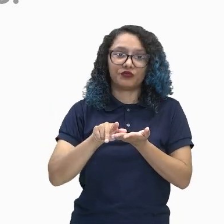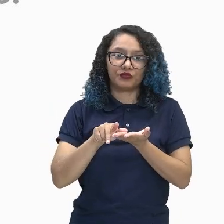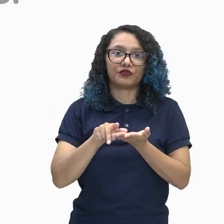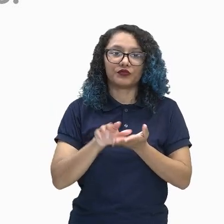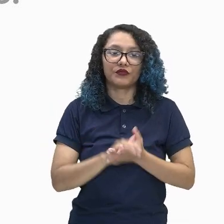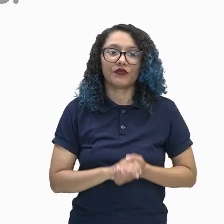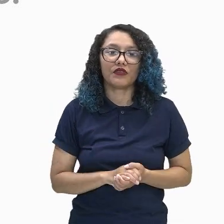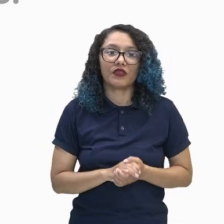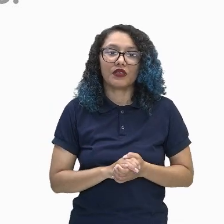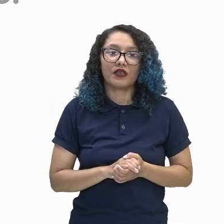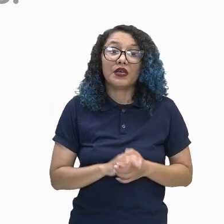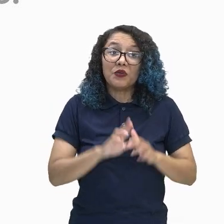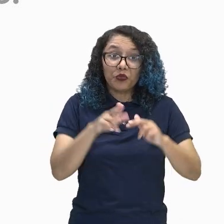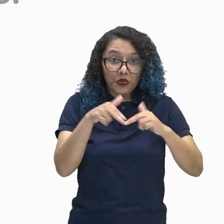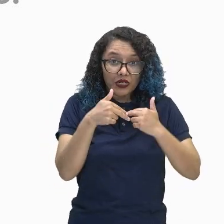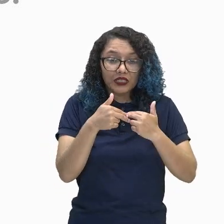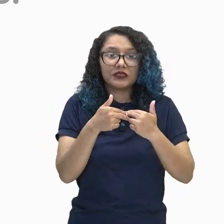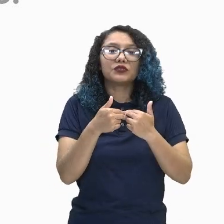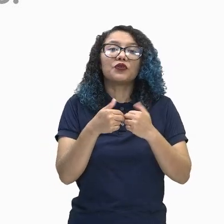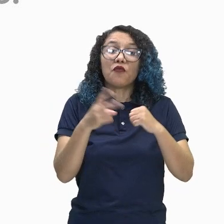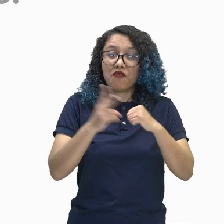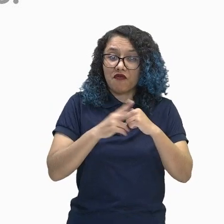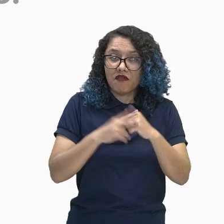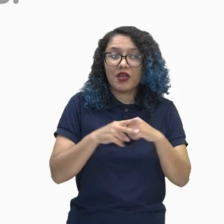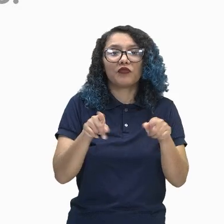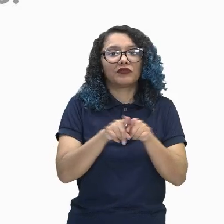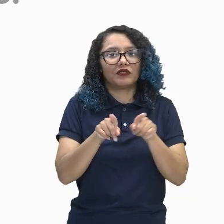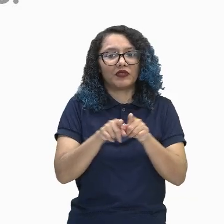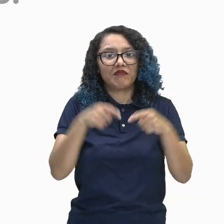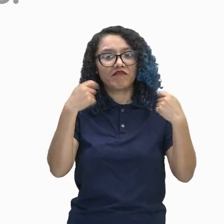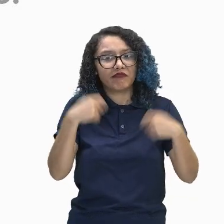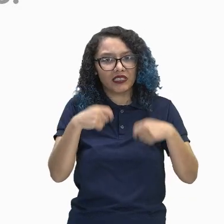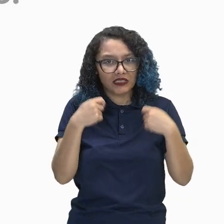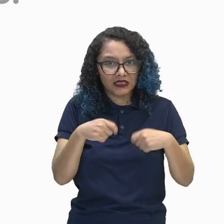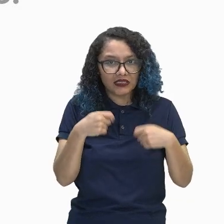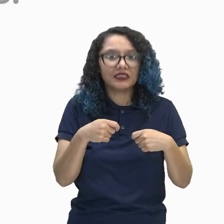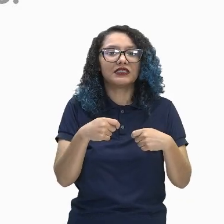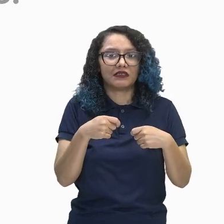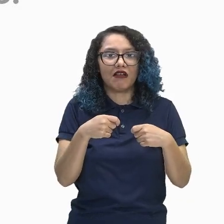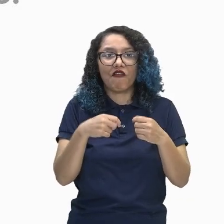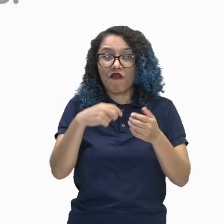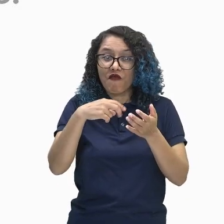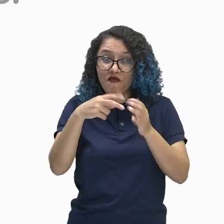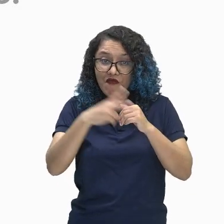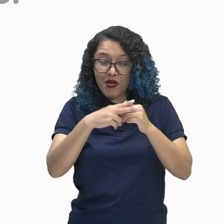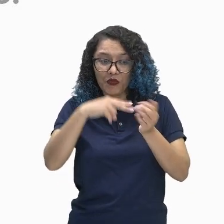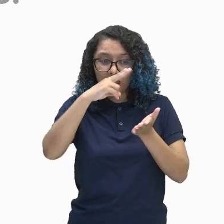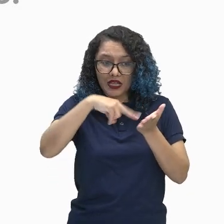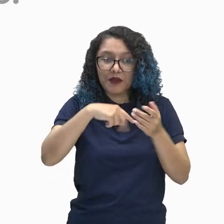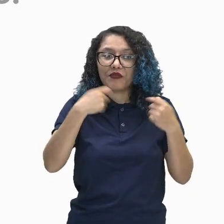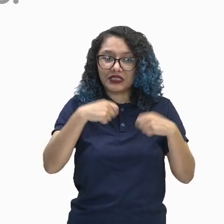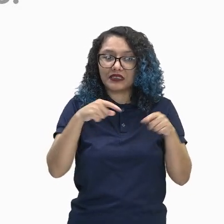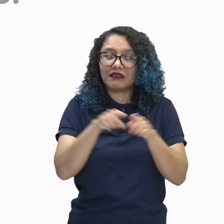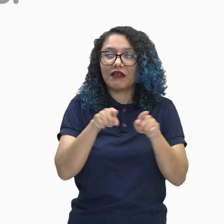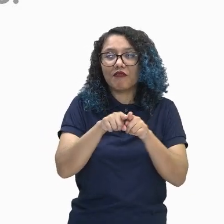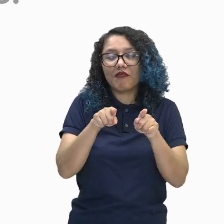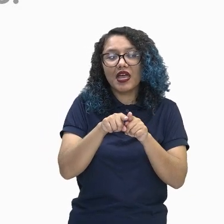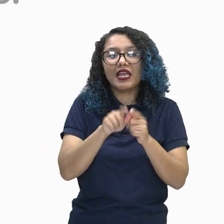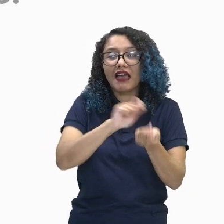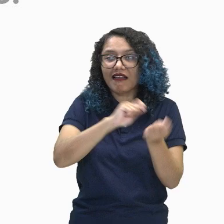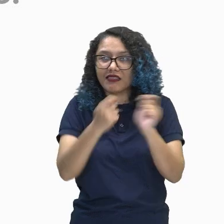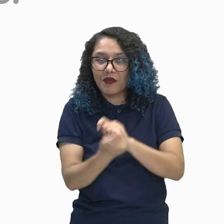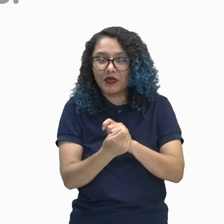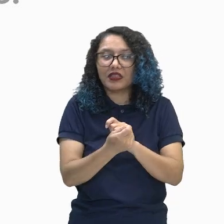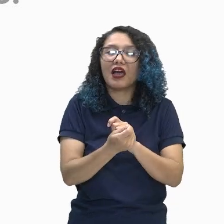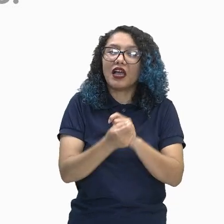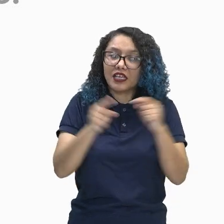do plural, e isso automaticamente vai fazer com que o verbo ler assuma a forma leram, que corresponde